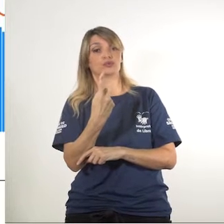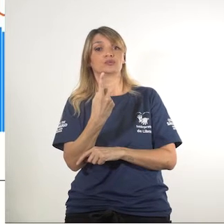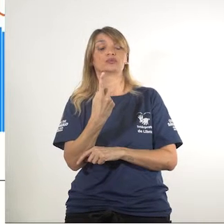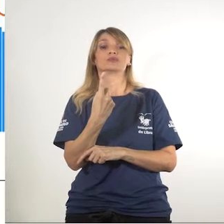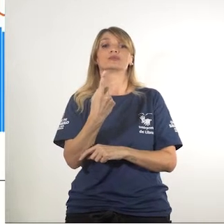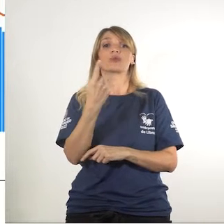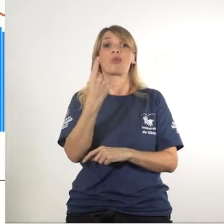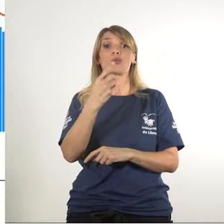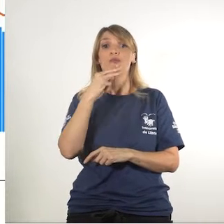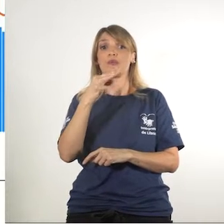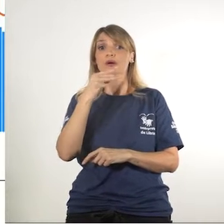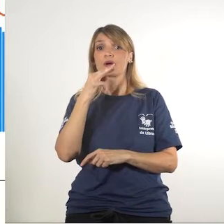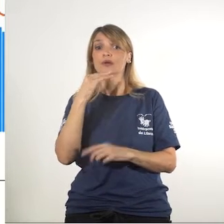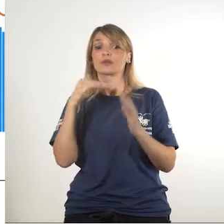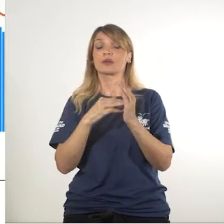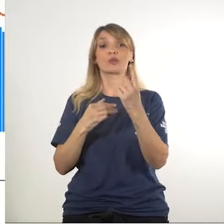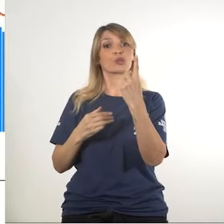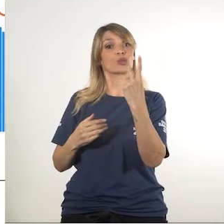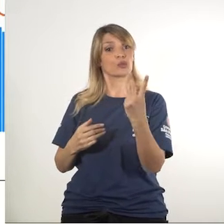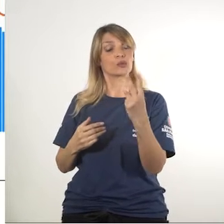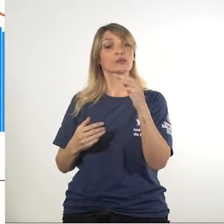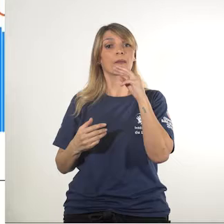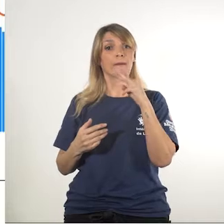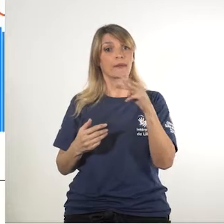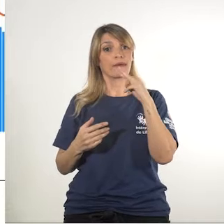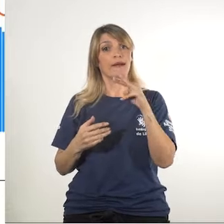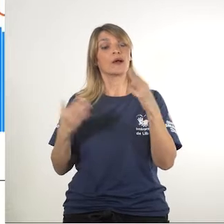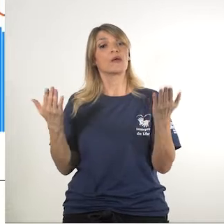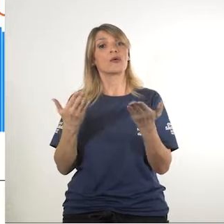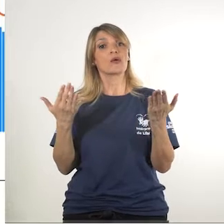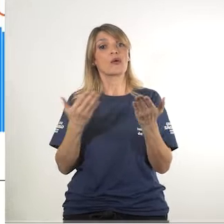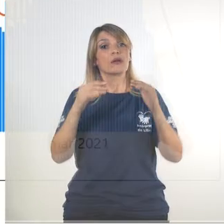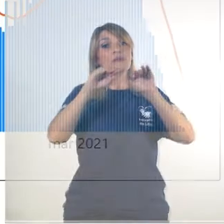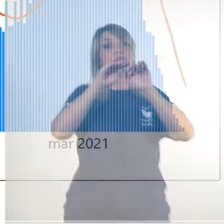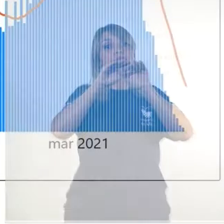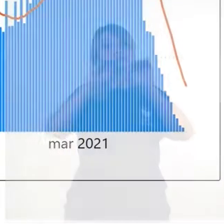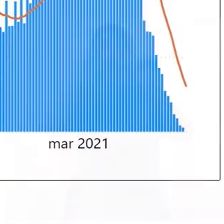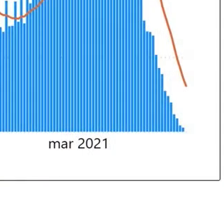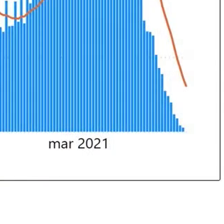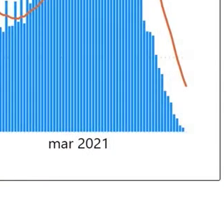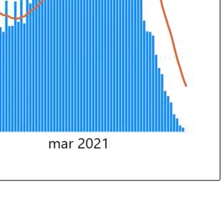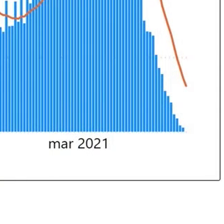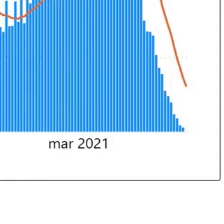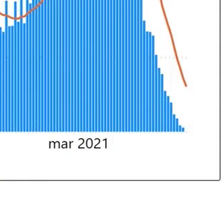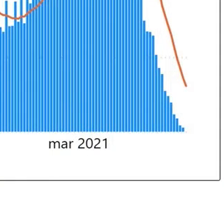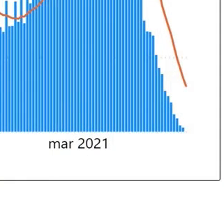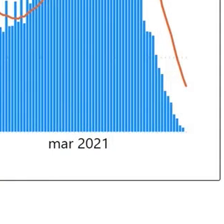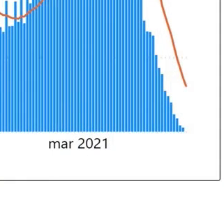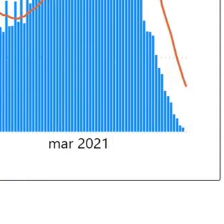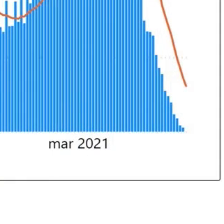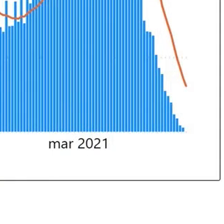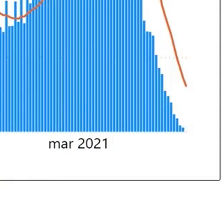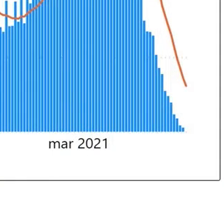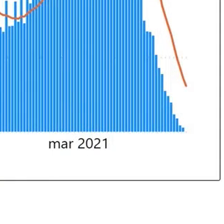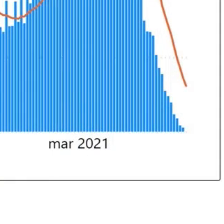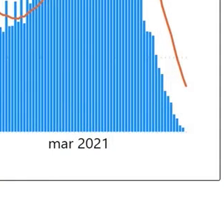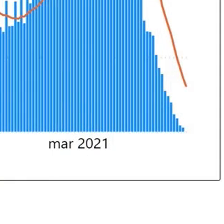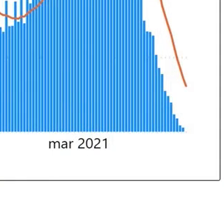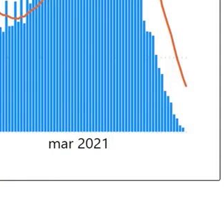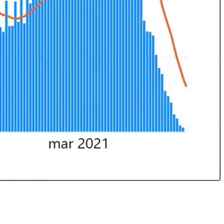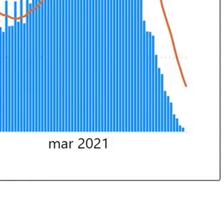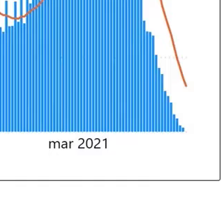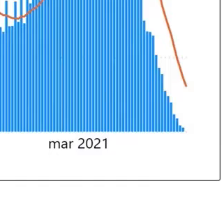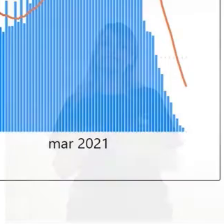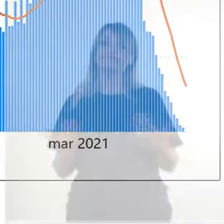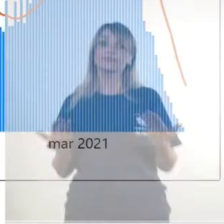1º/3 e em 12/3, e agora a média móvel no dia 6/4, o que nos leva a